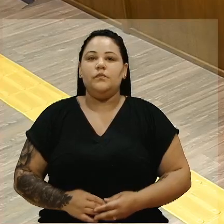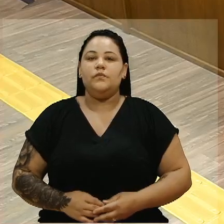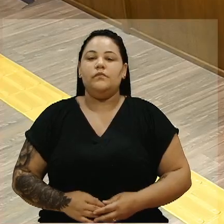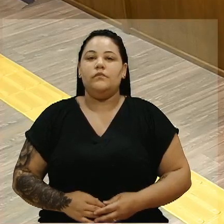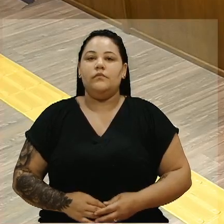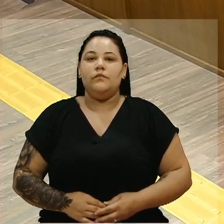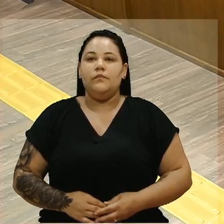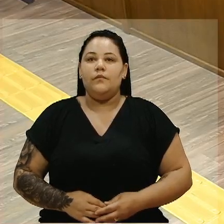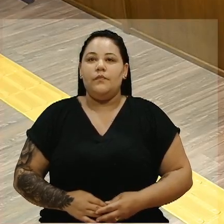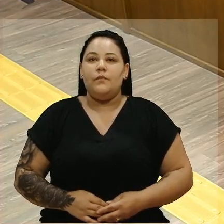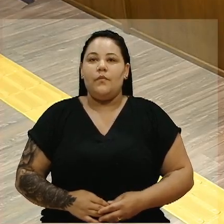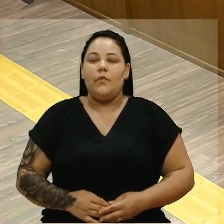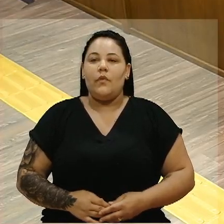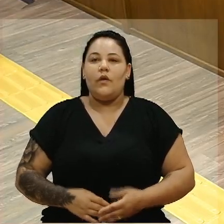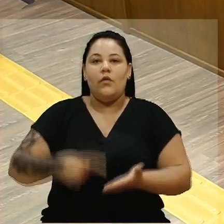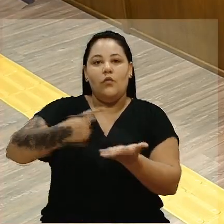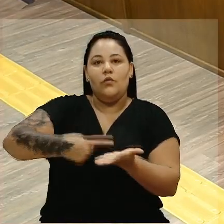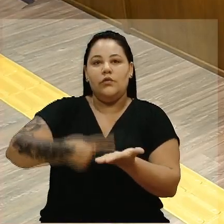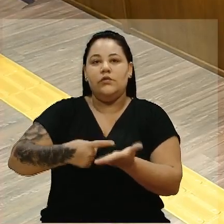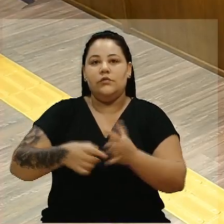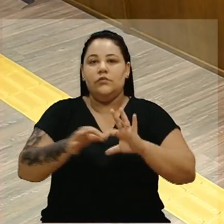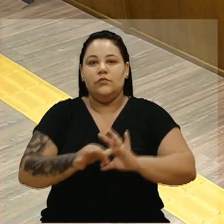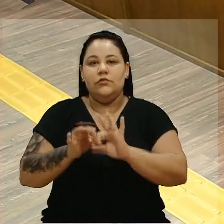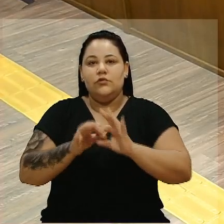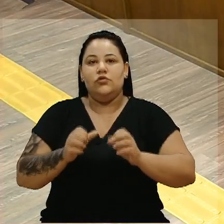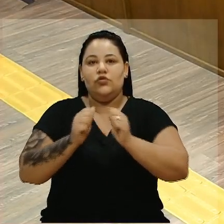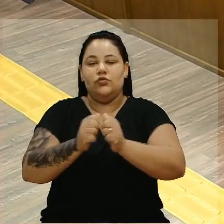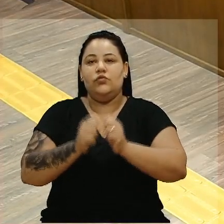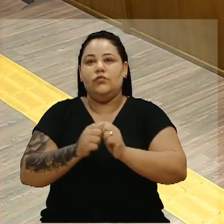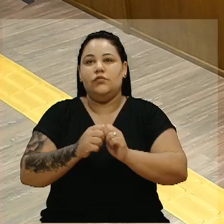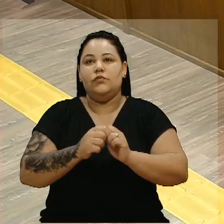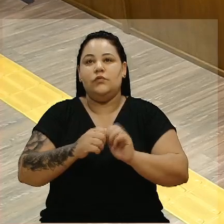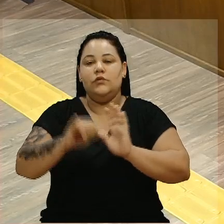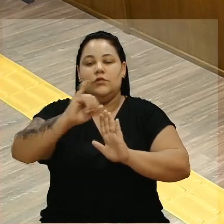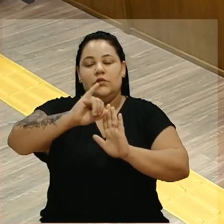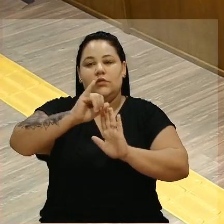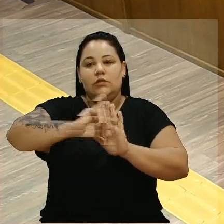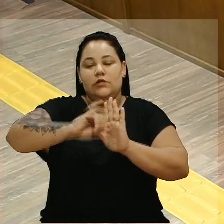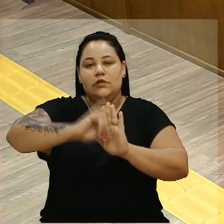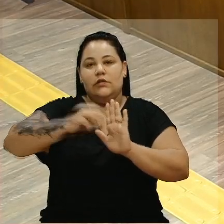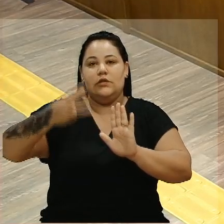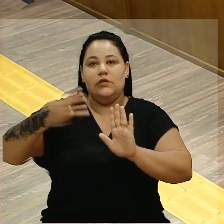Com a anuência da mesa diretora, nos termos do inciso 3º do artigo 107 do